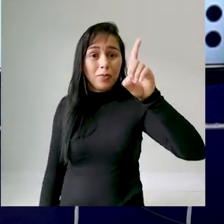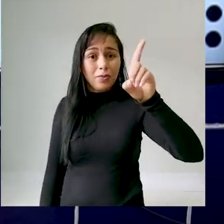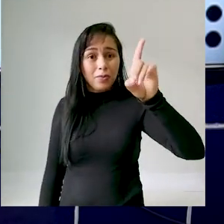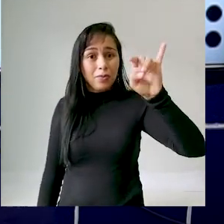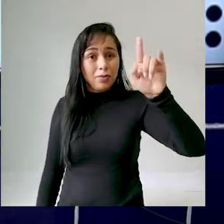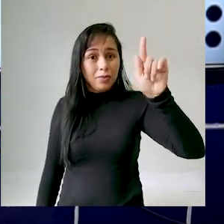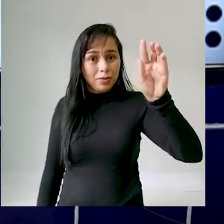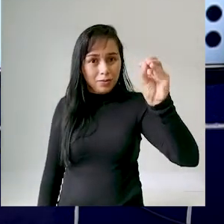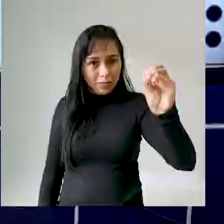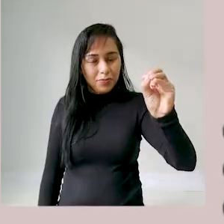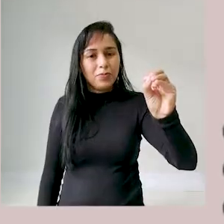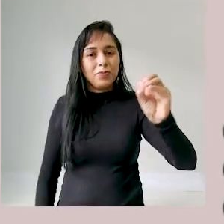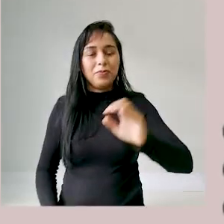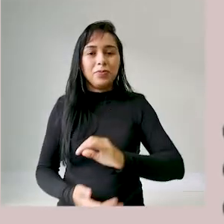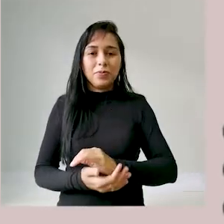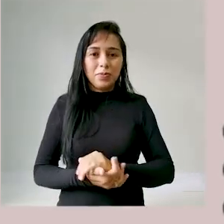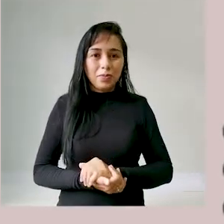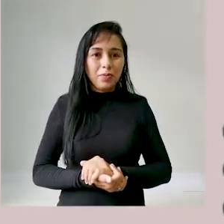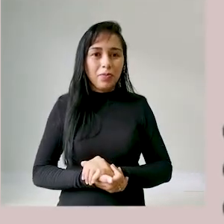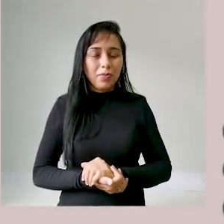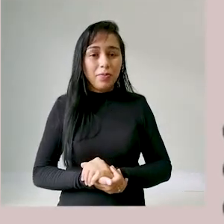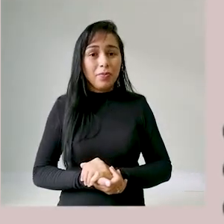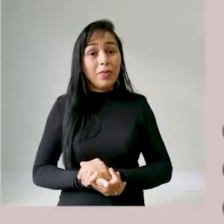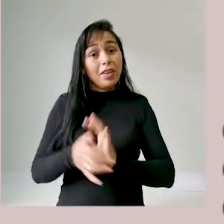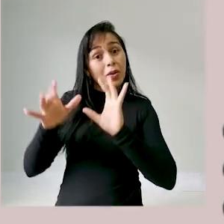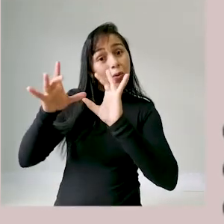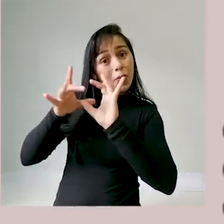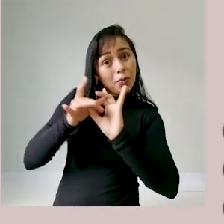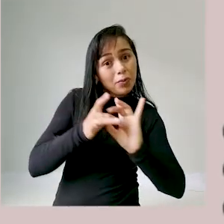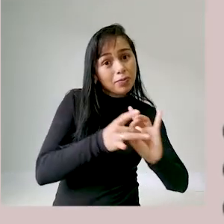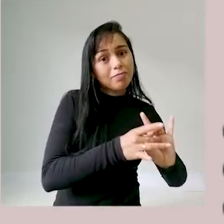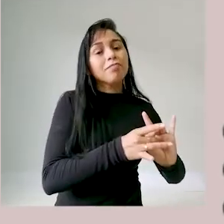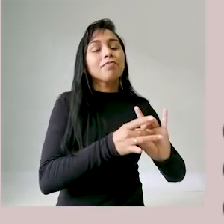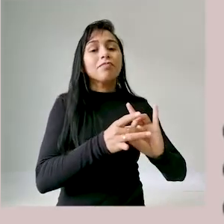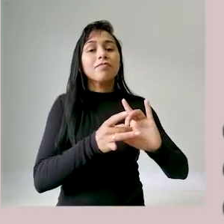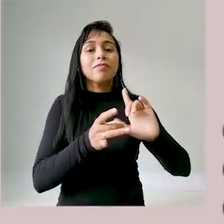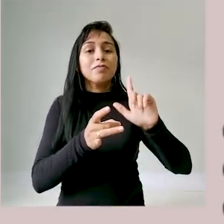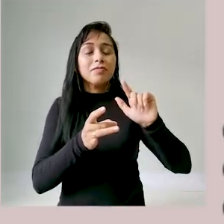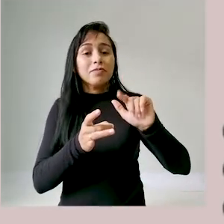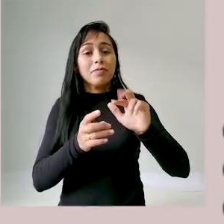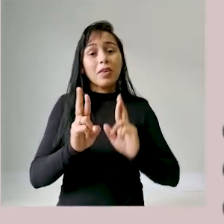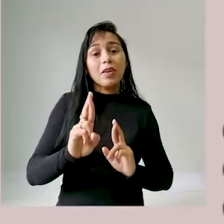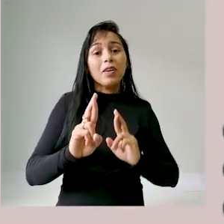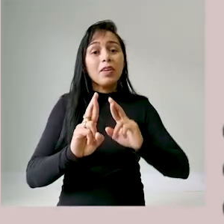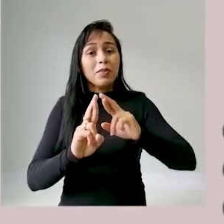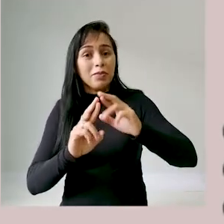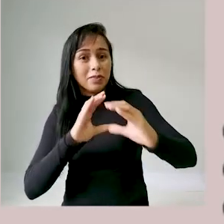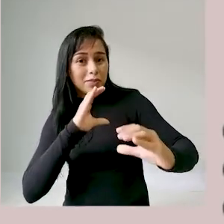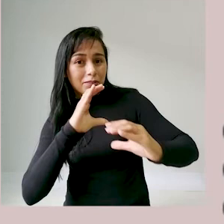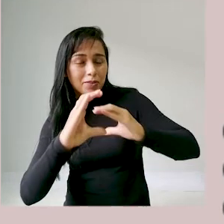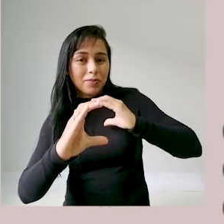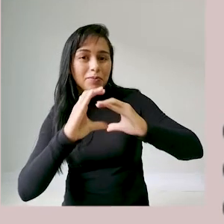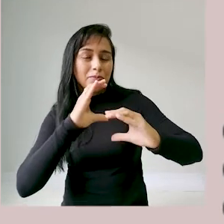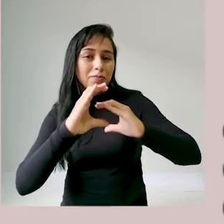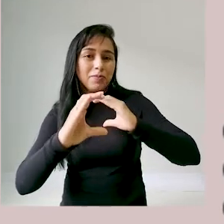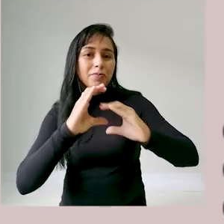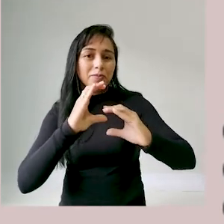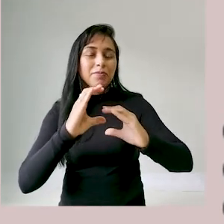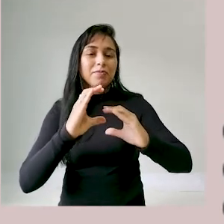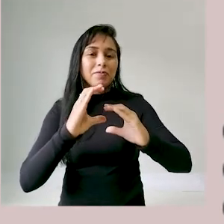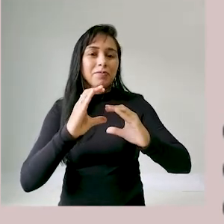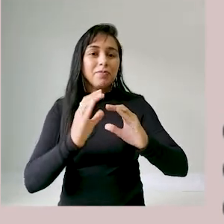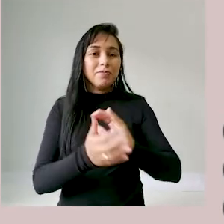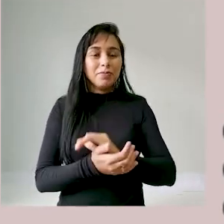língua portuguesa. O contexto, também chamado de referente, trata-se da situação comunicativa em que estão